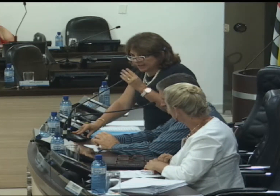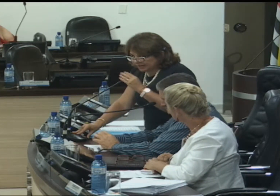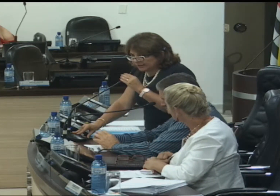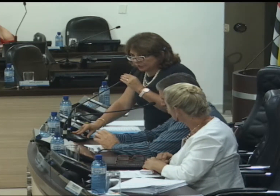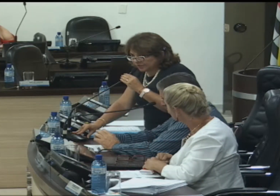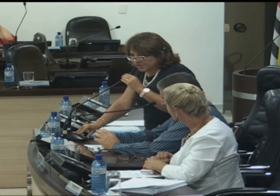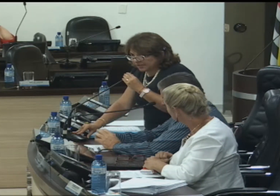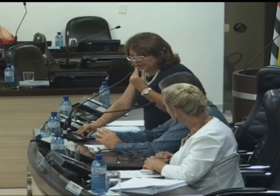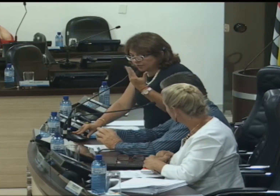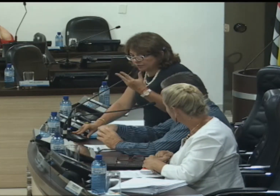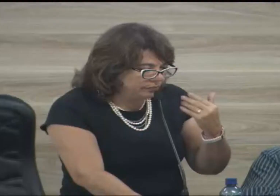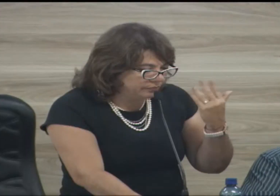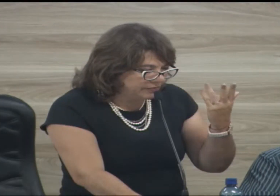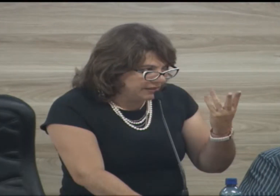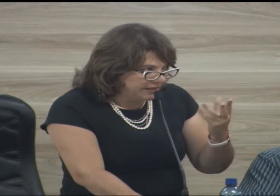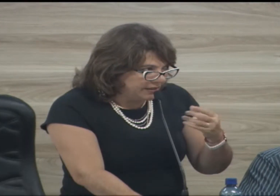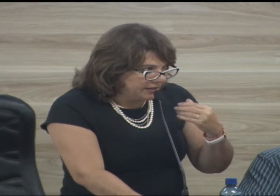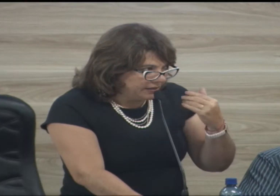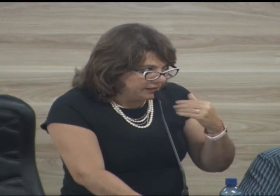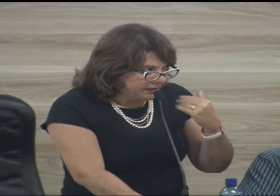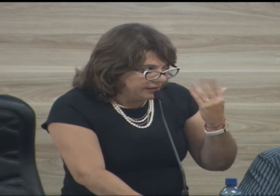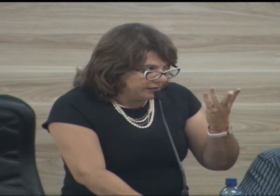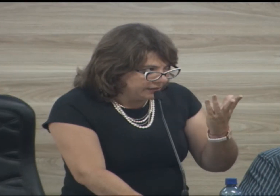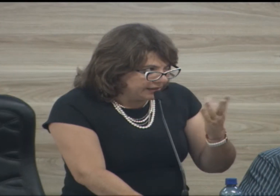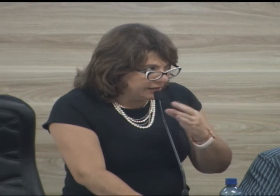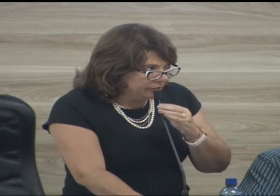questão talvez da não